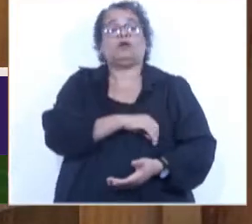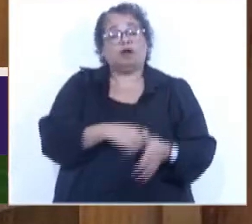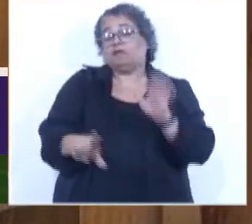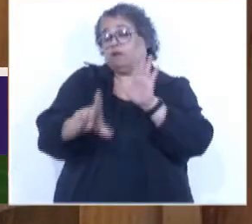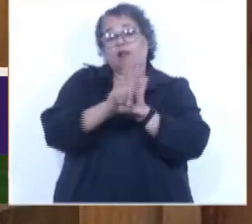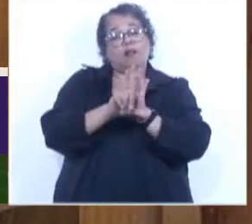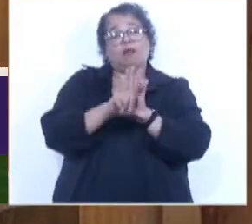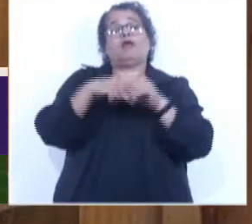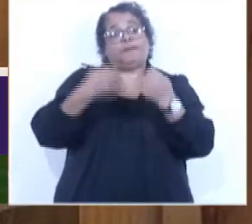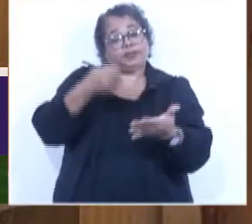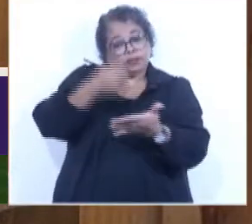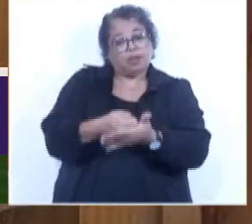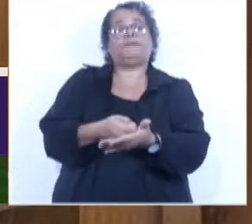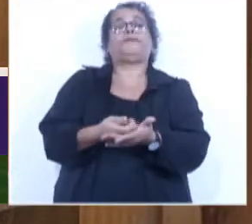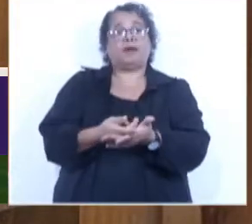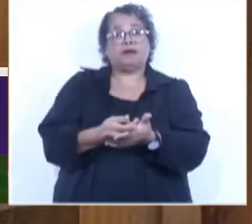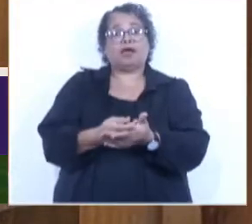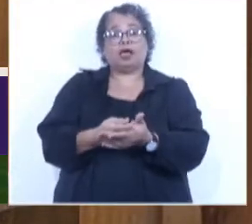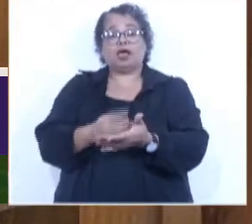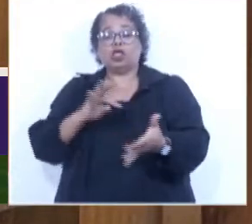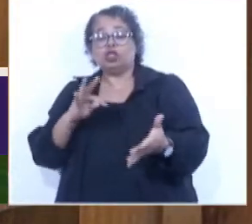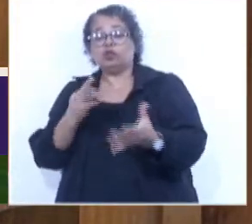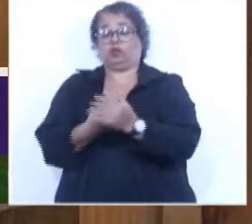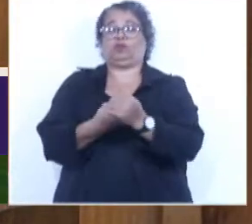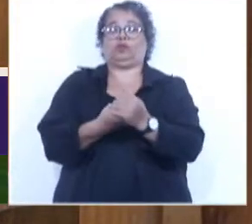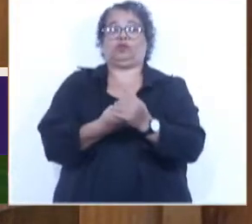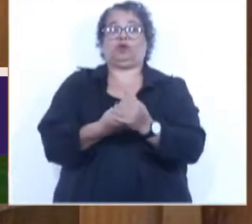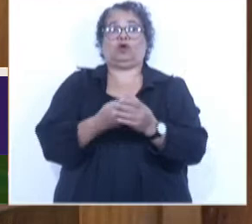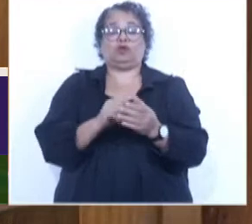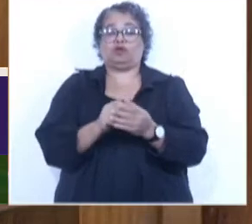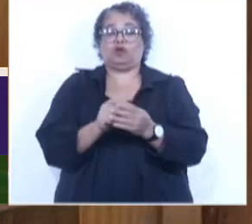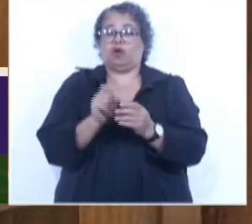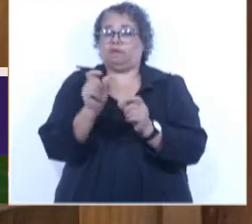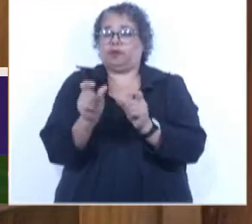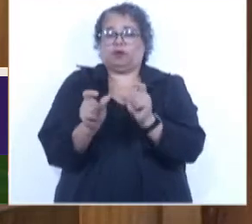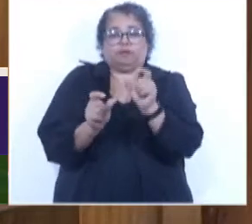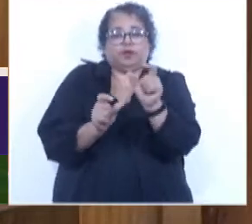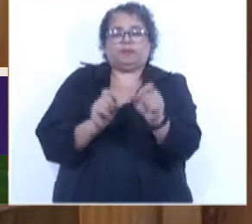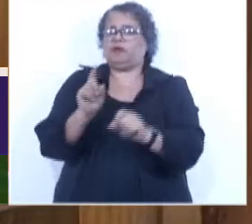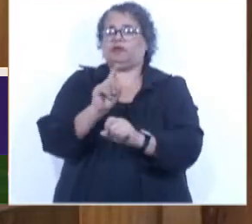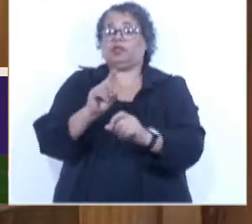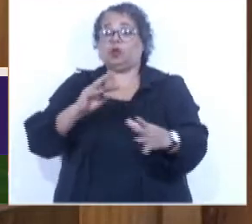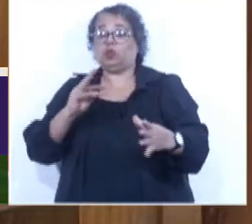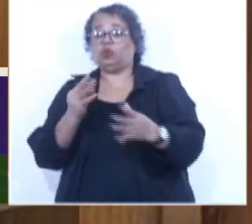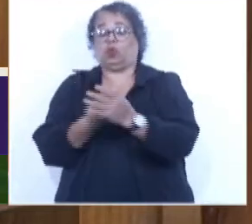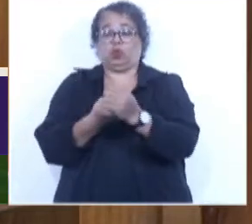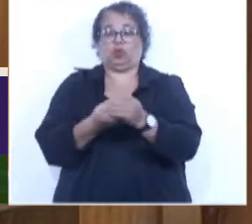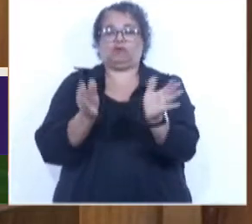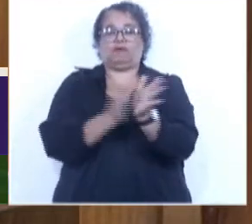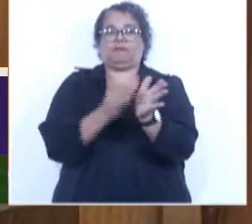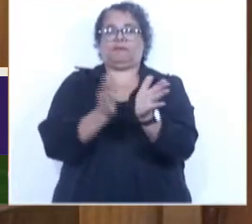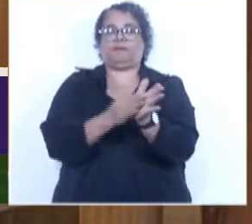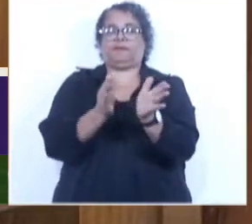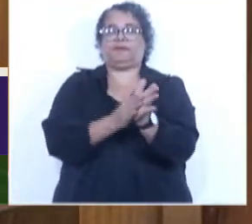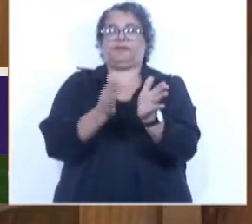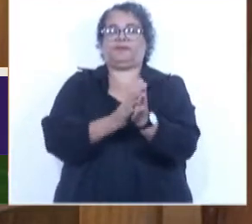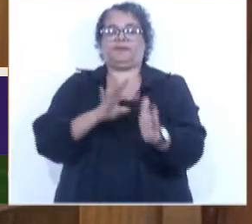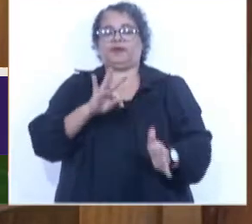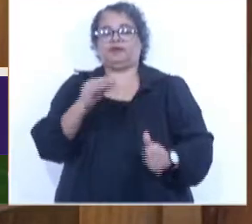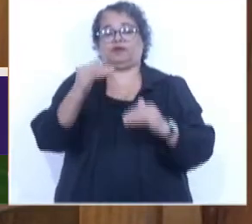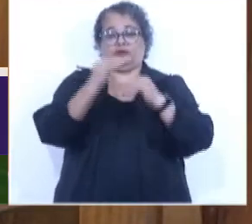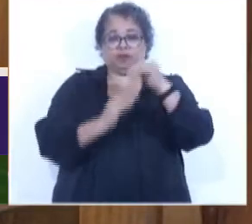e deve ser pago na sua integralidade e não proporcionalmente portanto Parabéns a todos os profissionais da educação